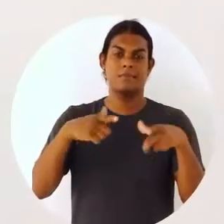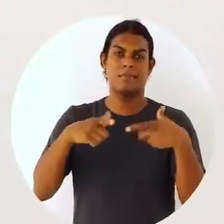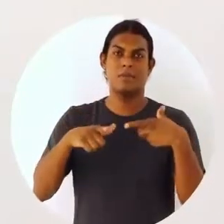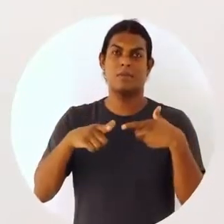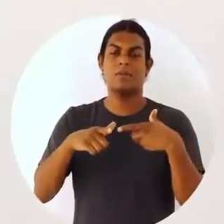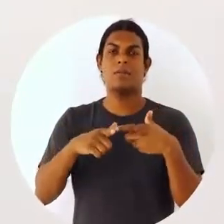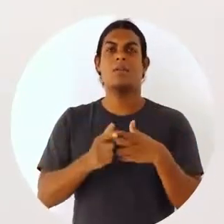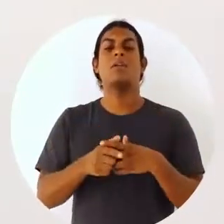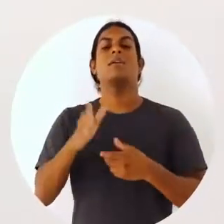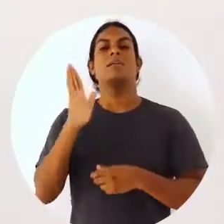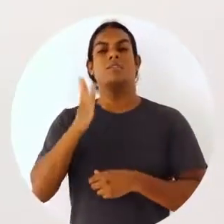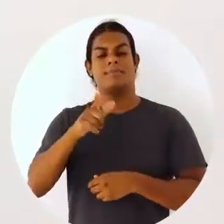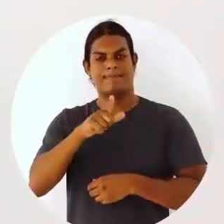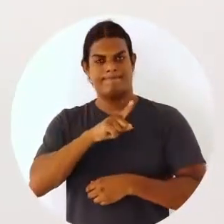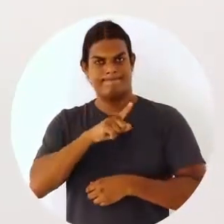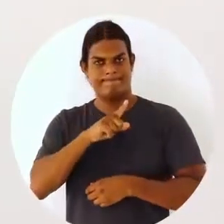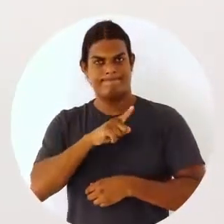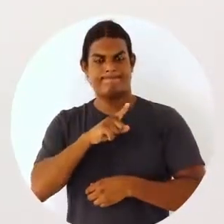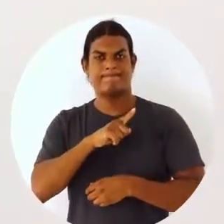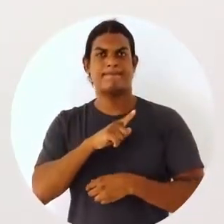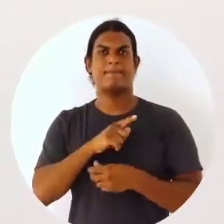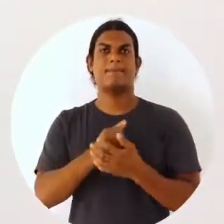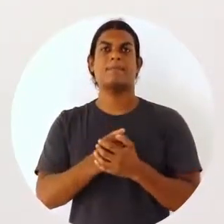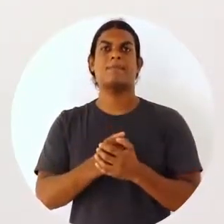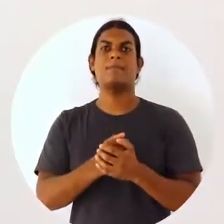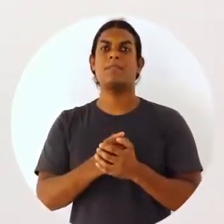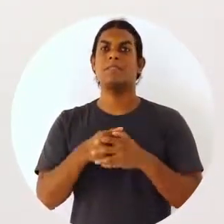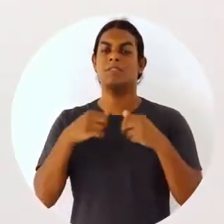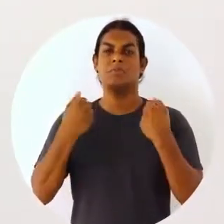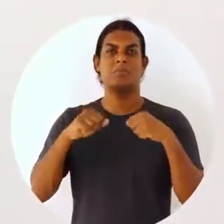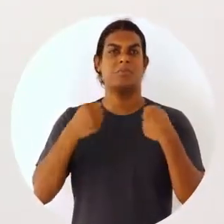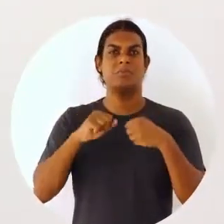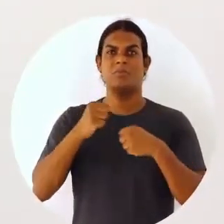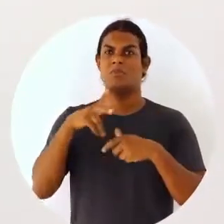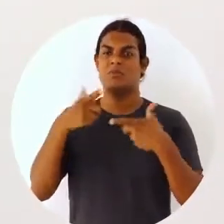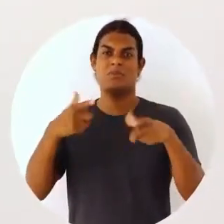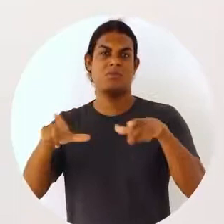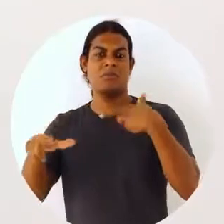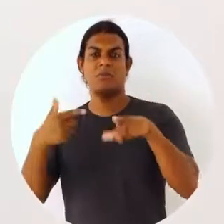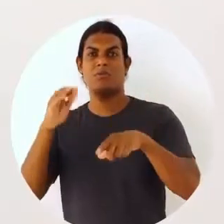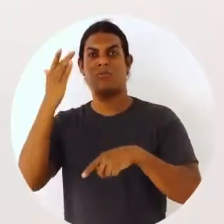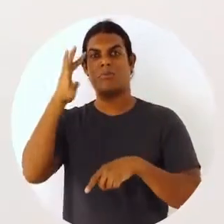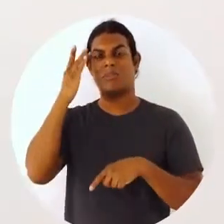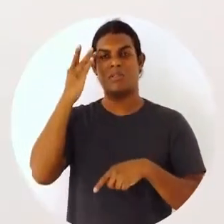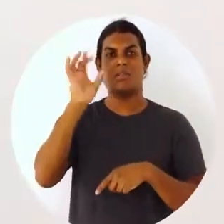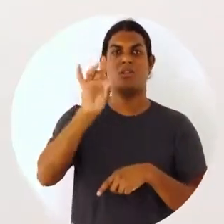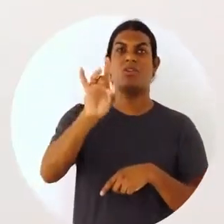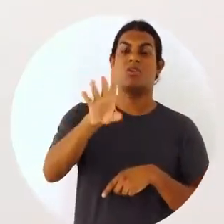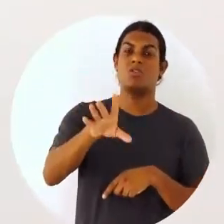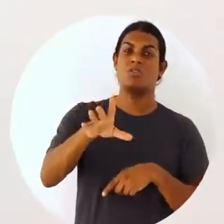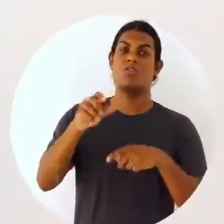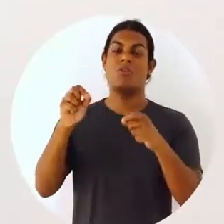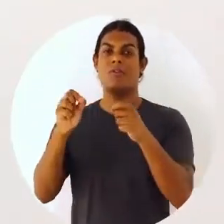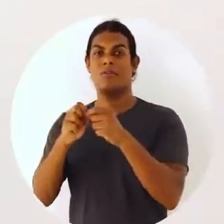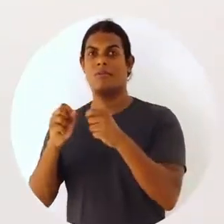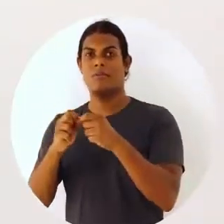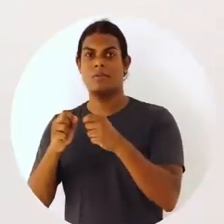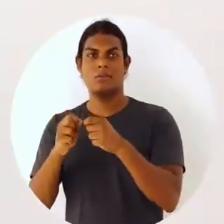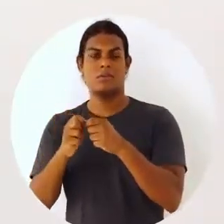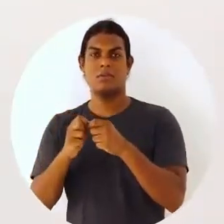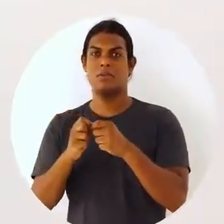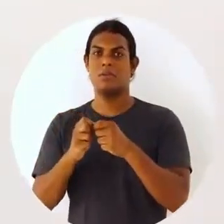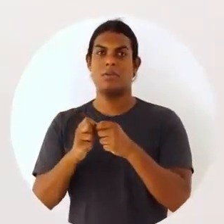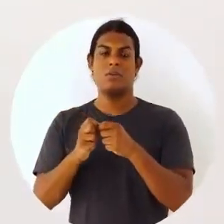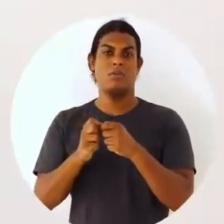muito forte, não cabia ao funcionário entender como todo o processo produtivo funcionava, cabia ele entender só aquela pequena parte a qual ele estava